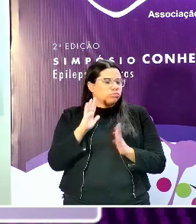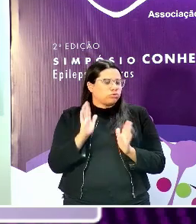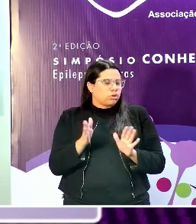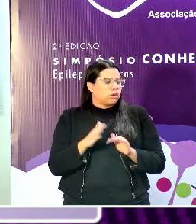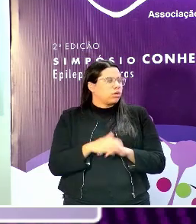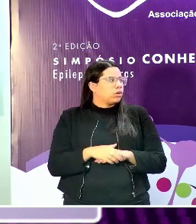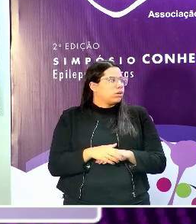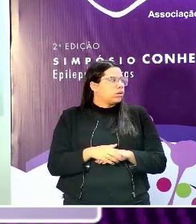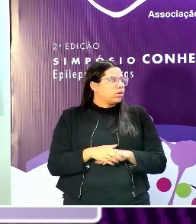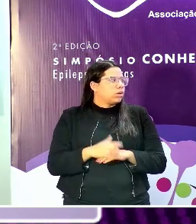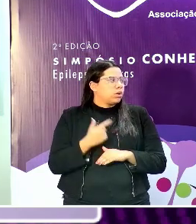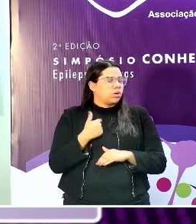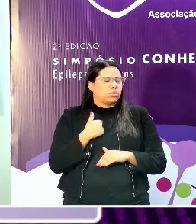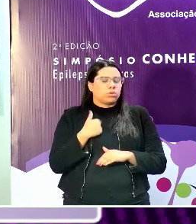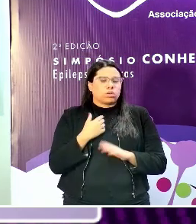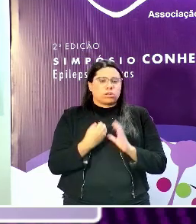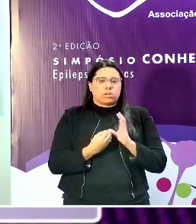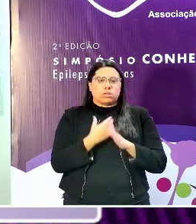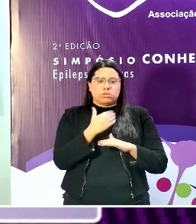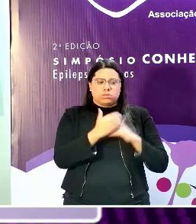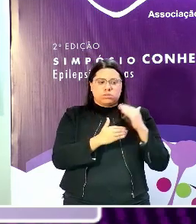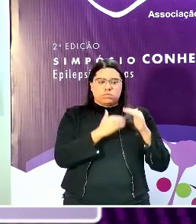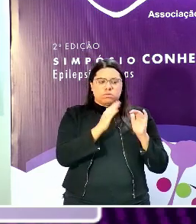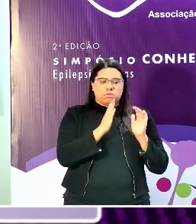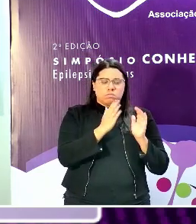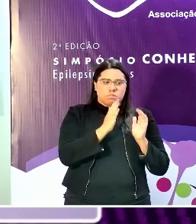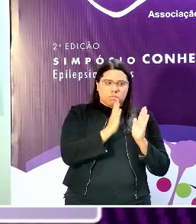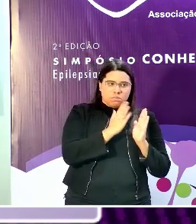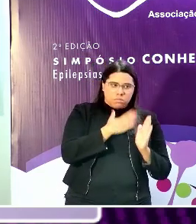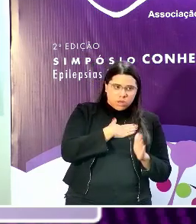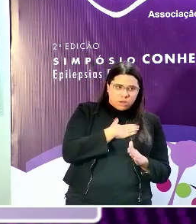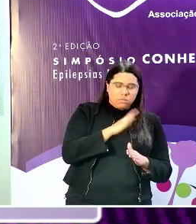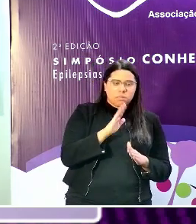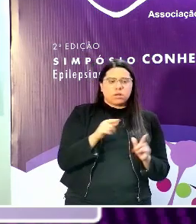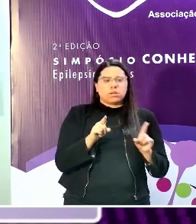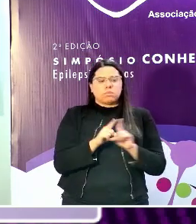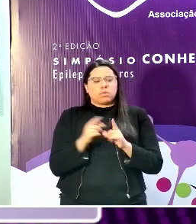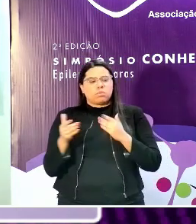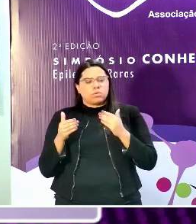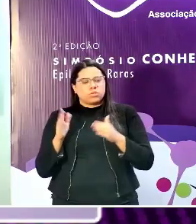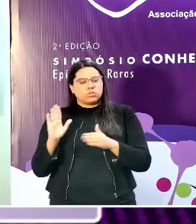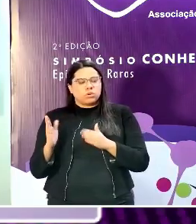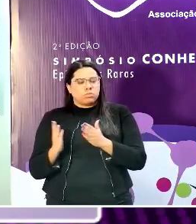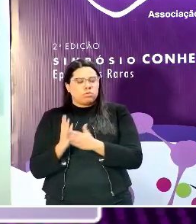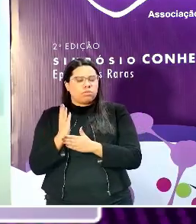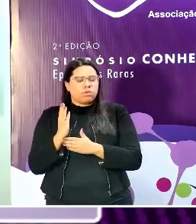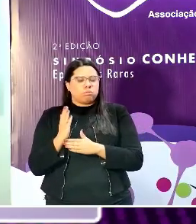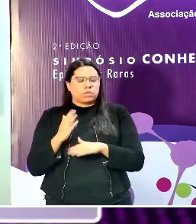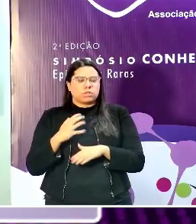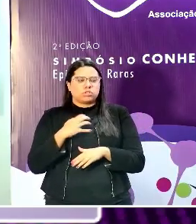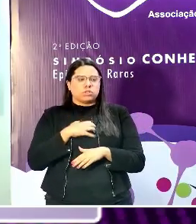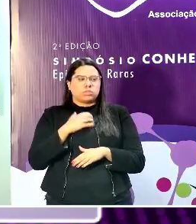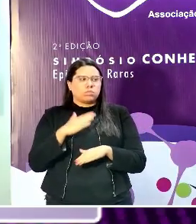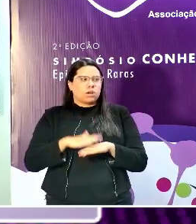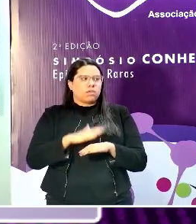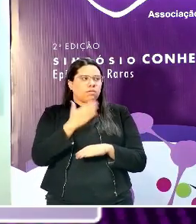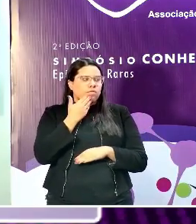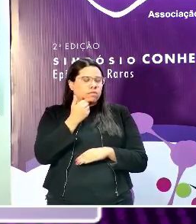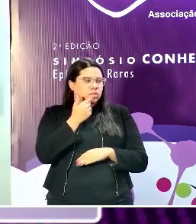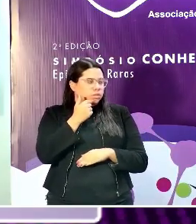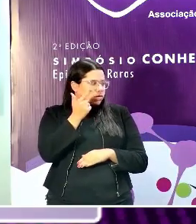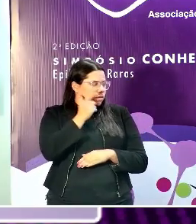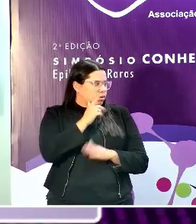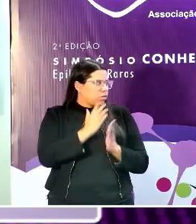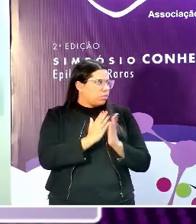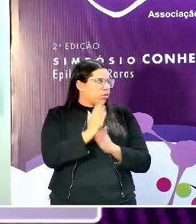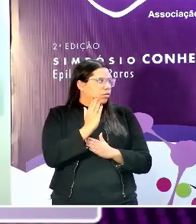Estou desenvolvendo o meu, mas eu estou fazendo uma comparação com o que já tem aprovado, para que seja mais fácil ainda a aprovação